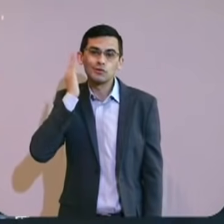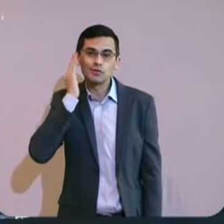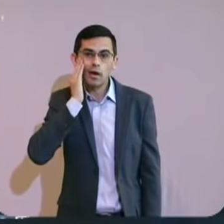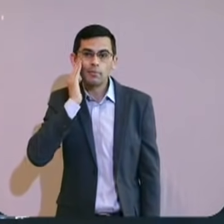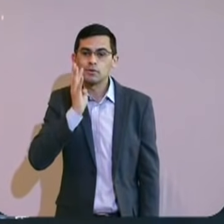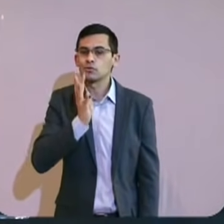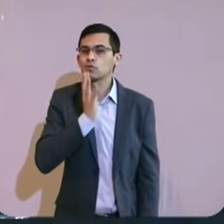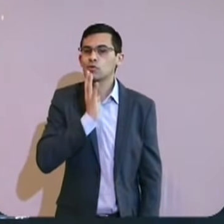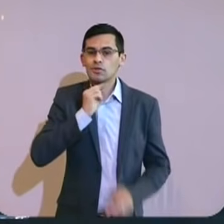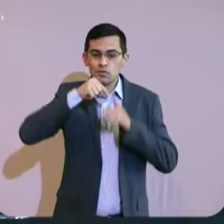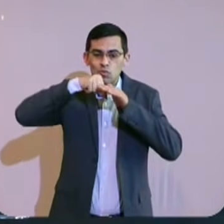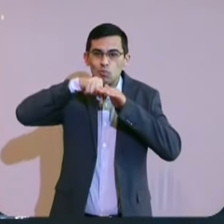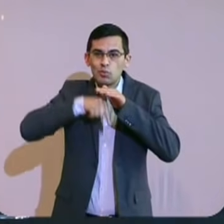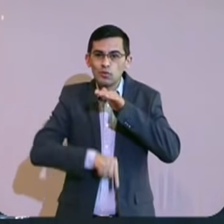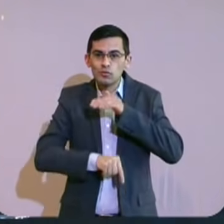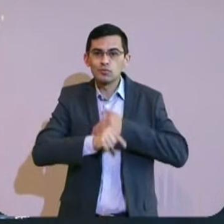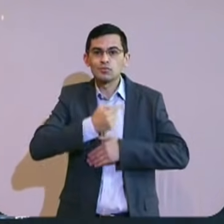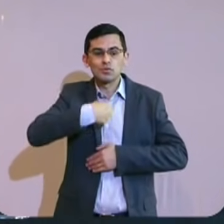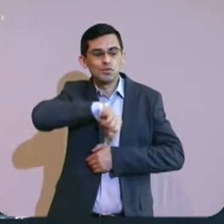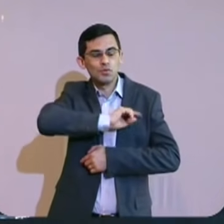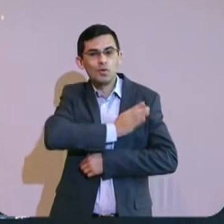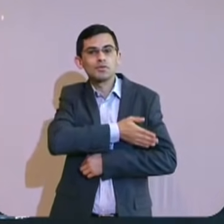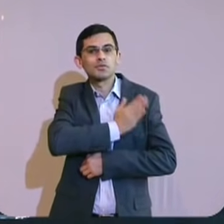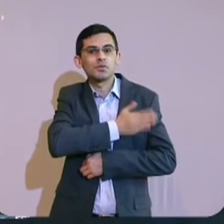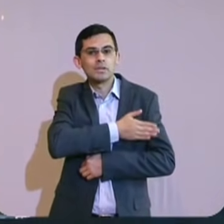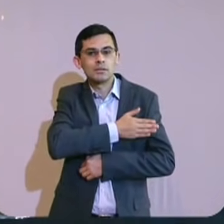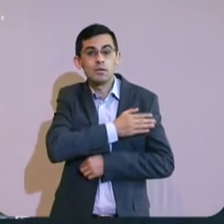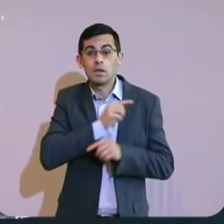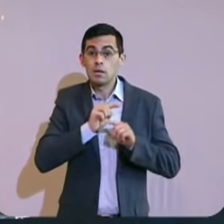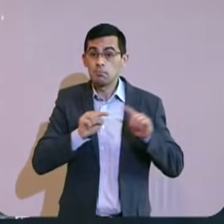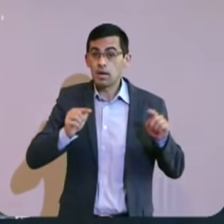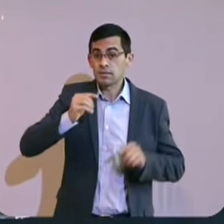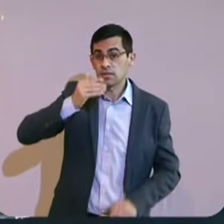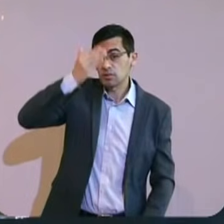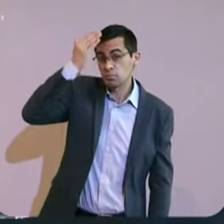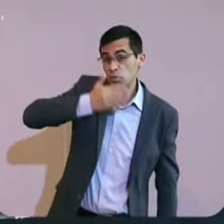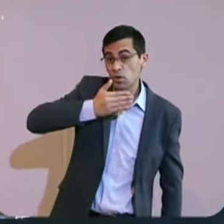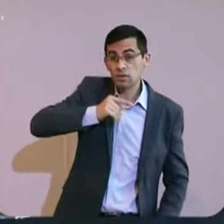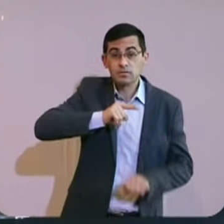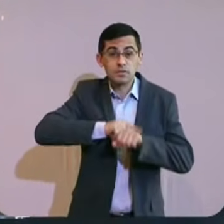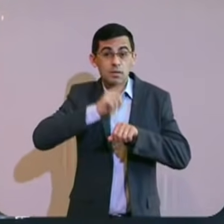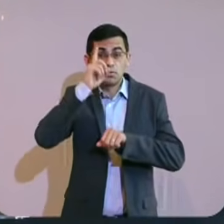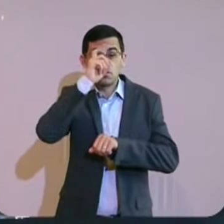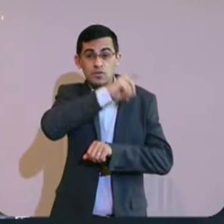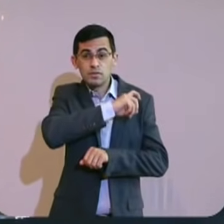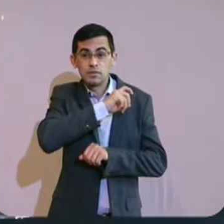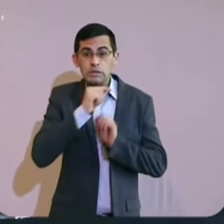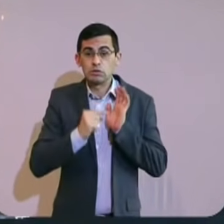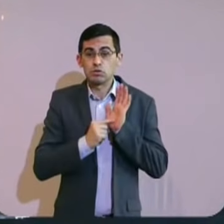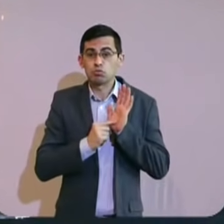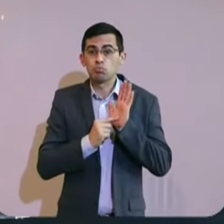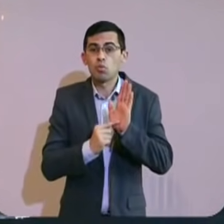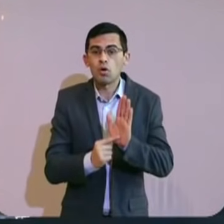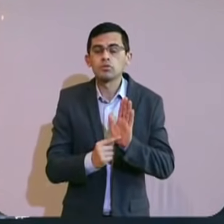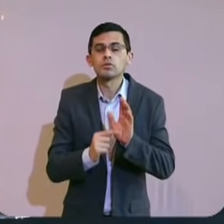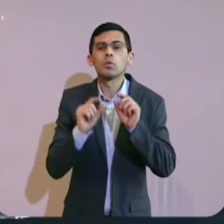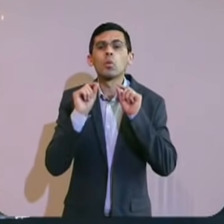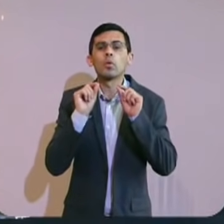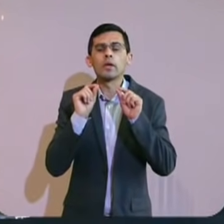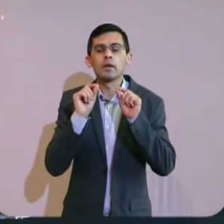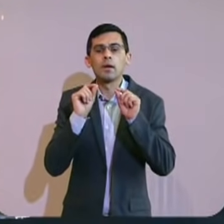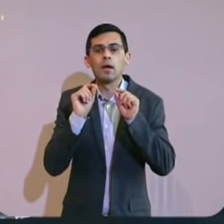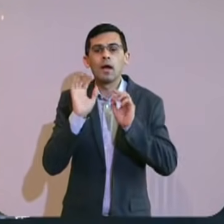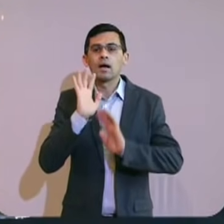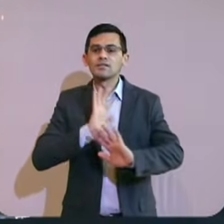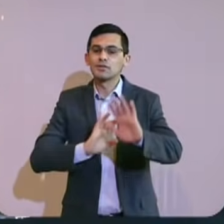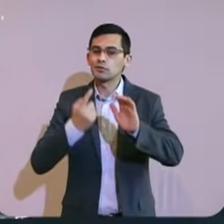Ele conhece. Mas as provas, os tempos difíceis, nos revelam o que nós